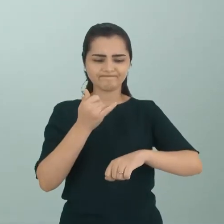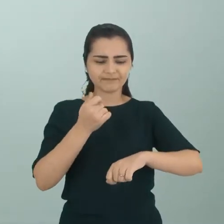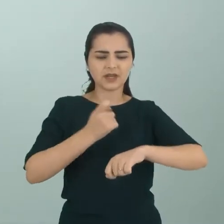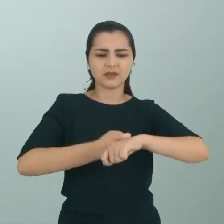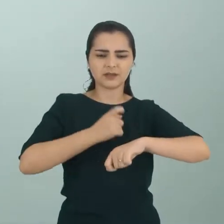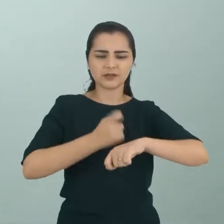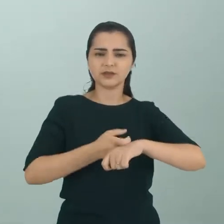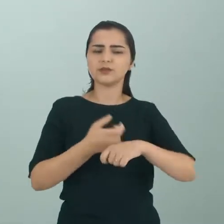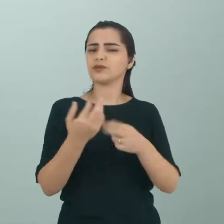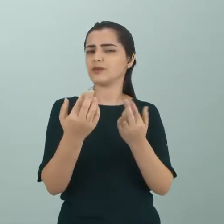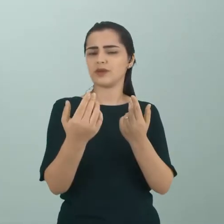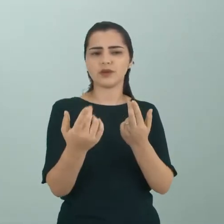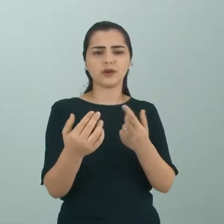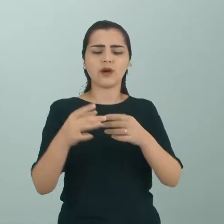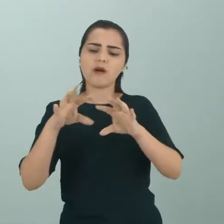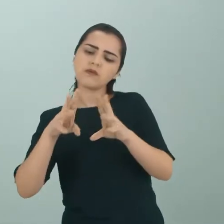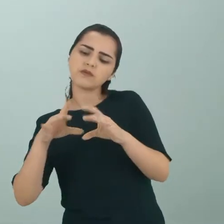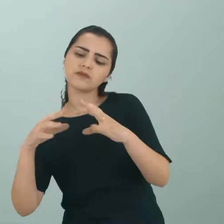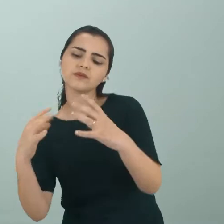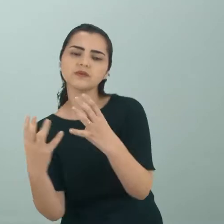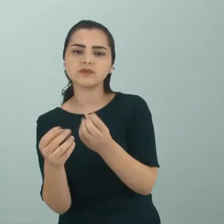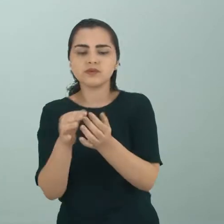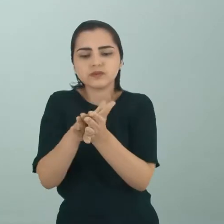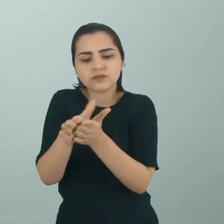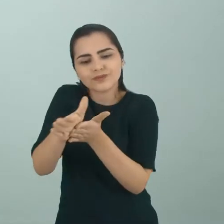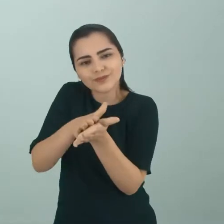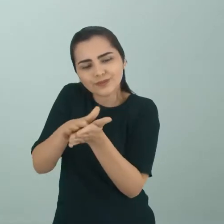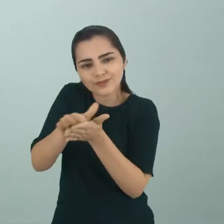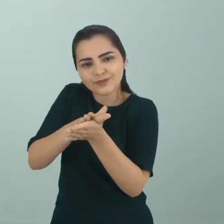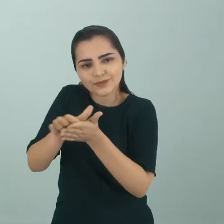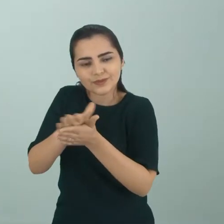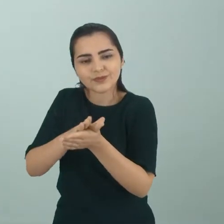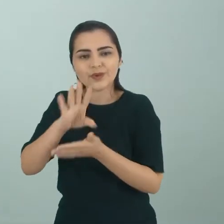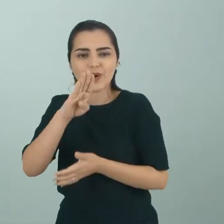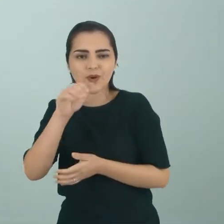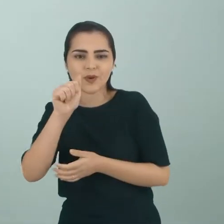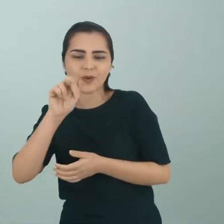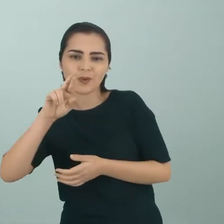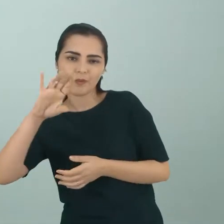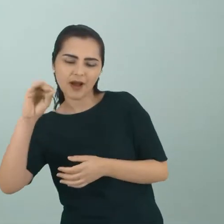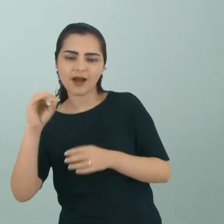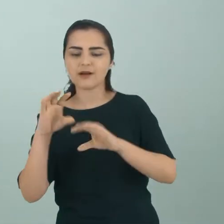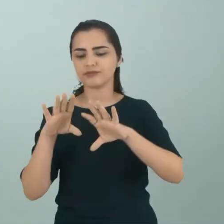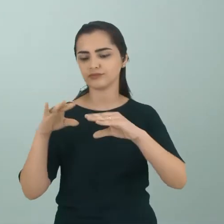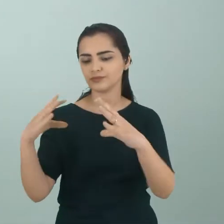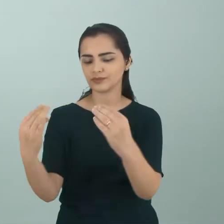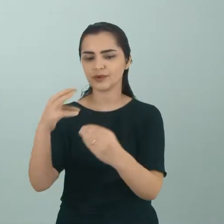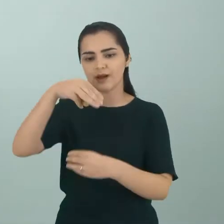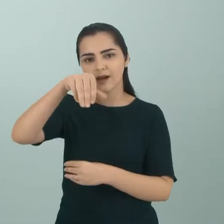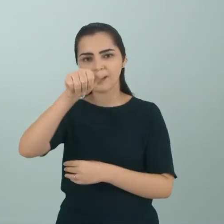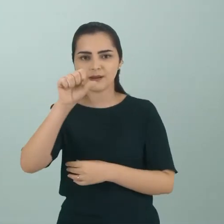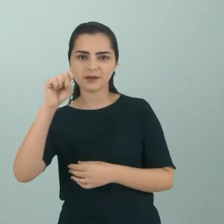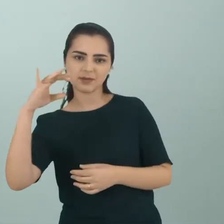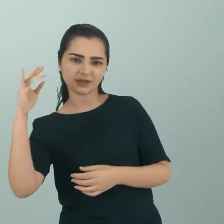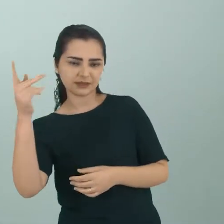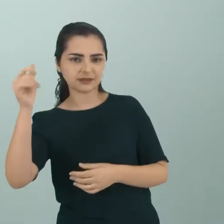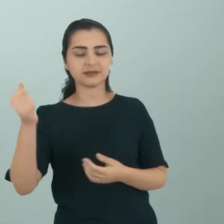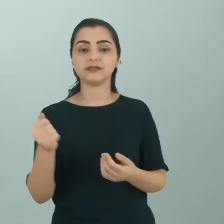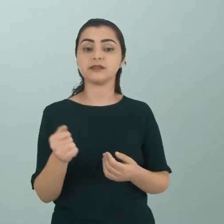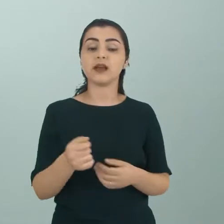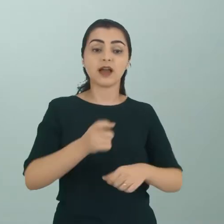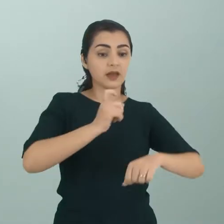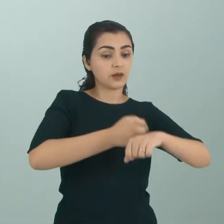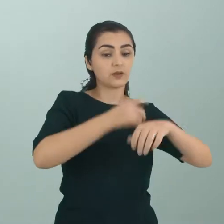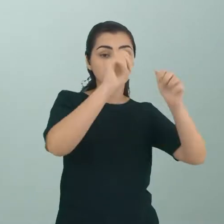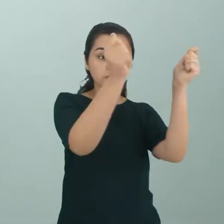quanto o barro, a argila, né, a massinha de modelar ou o biscuit. A escultura você pensa em material firme, como